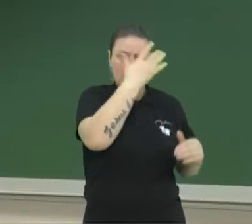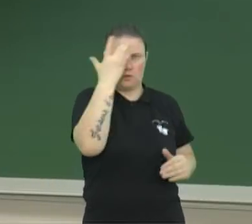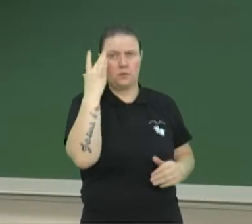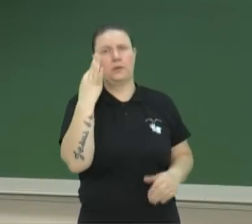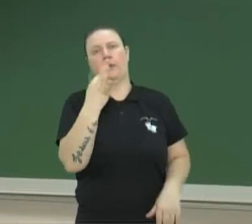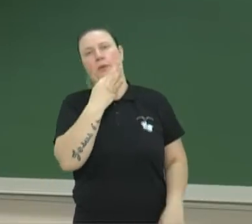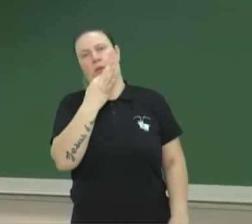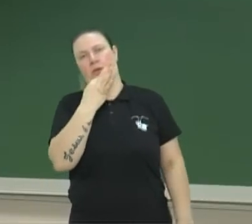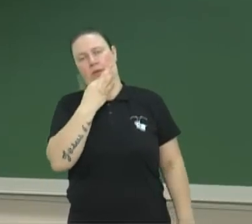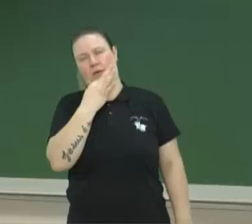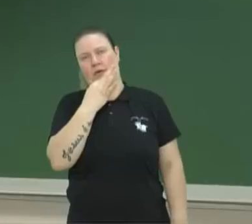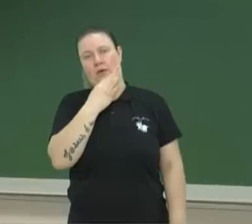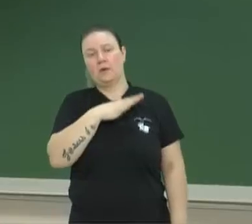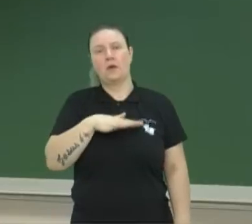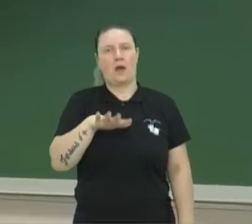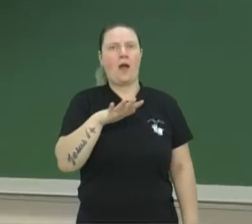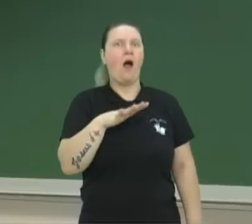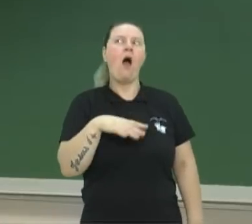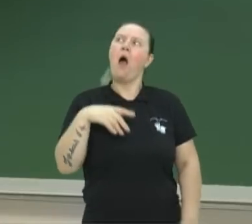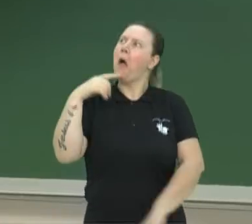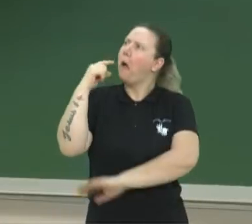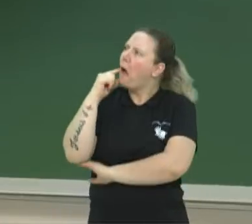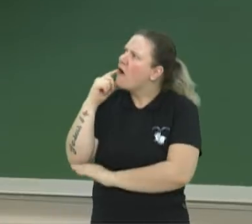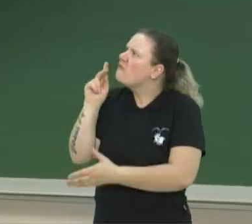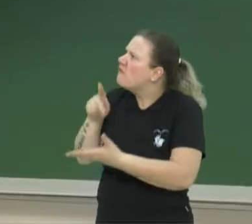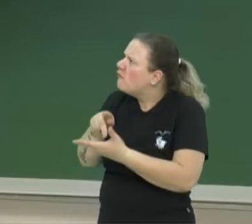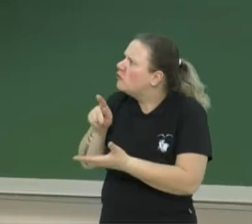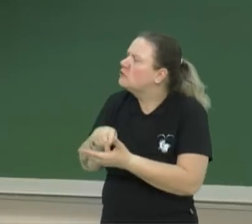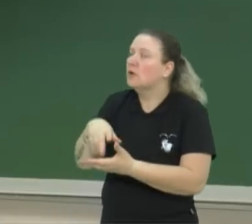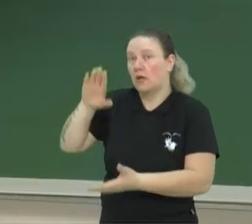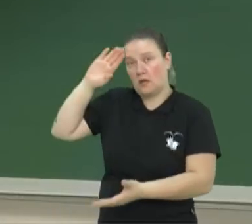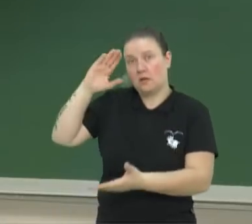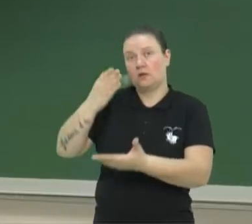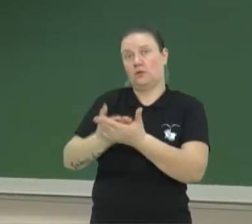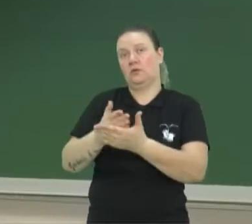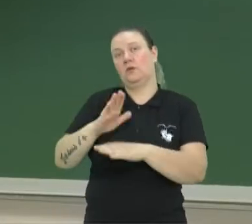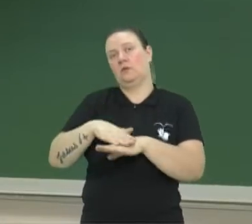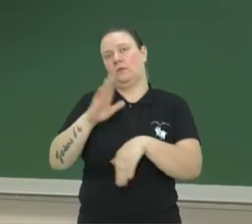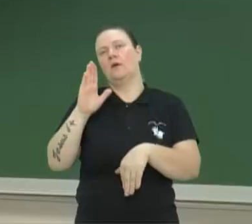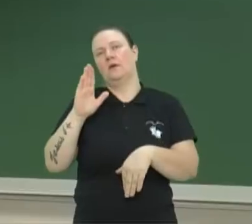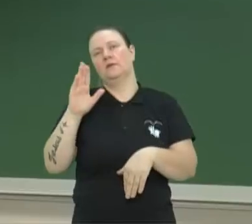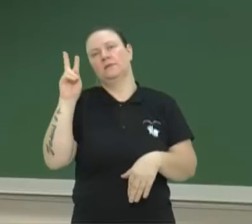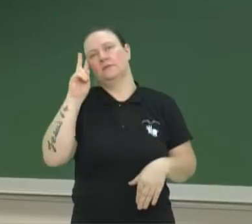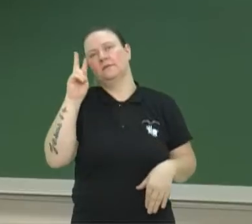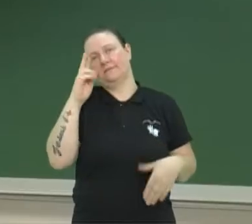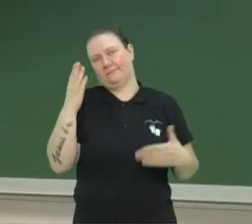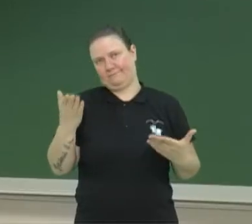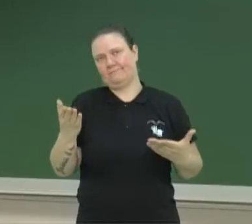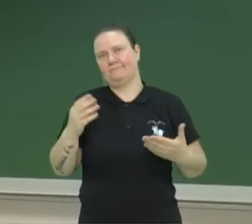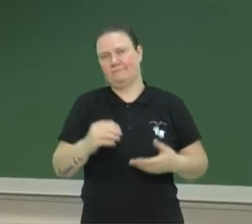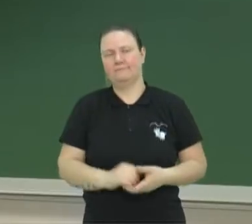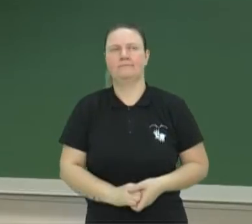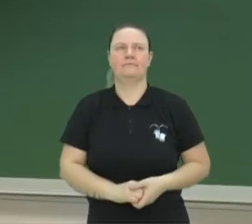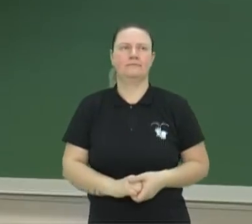dá mais veracidade. As pessoas tendem a acreditar mais naquela história, naquele caos,